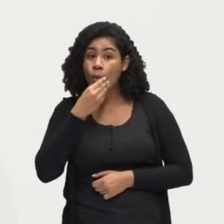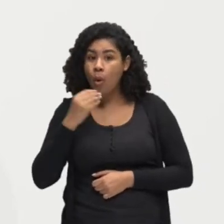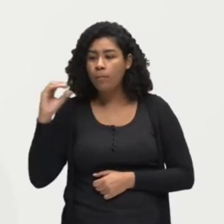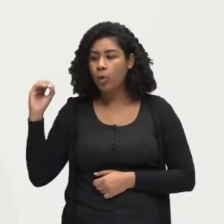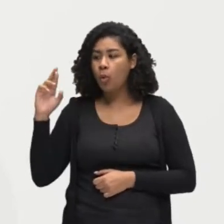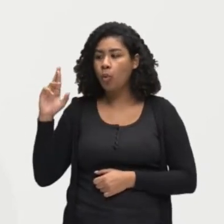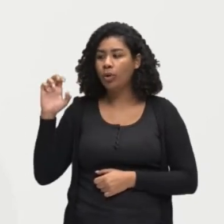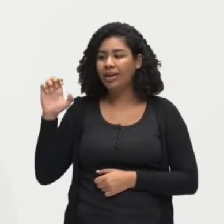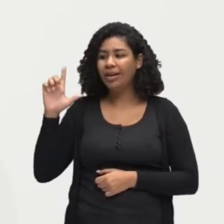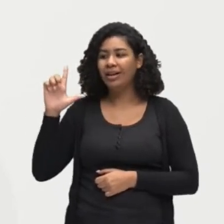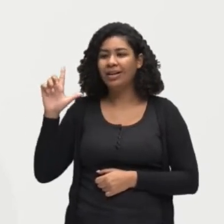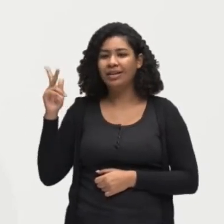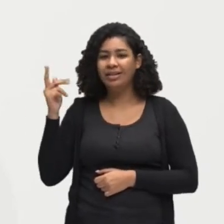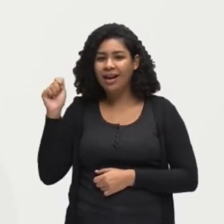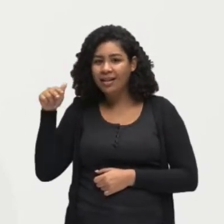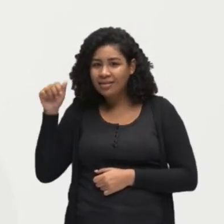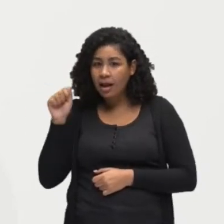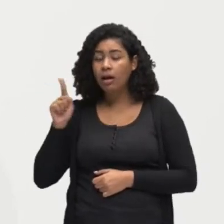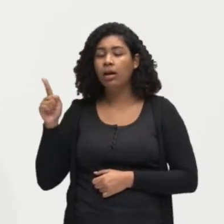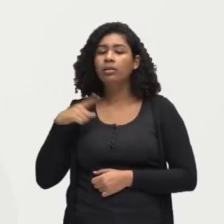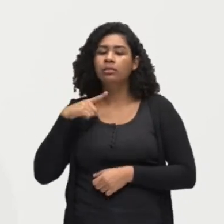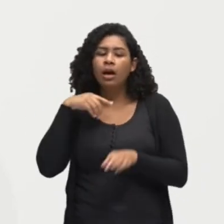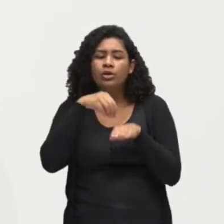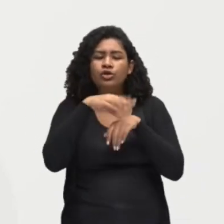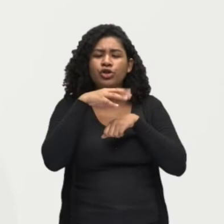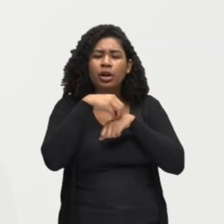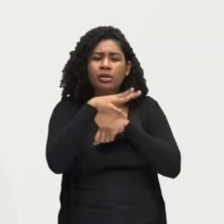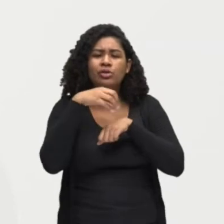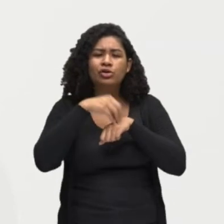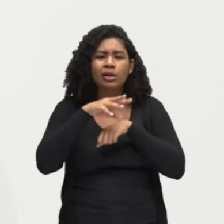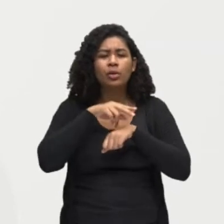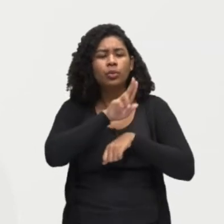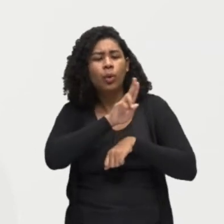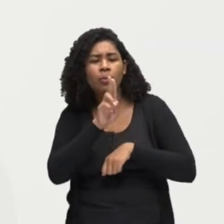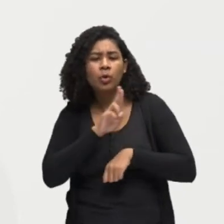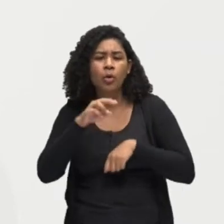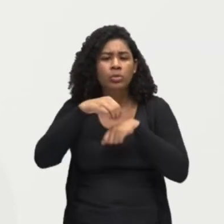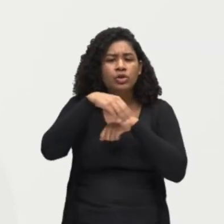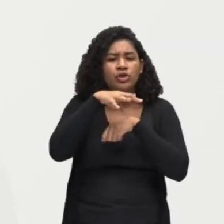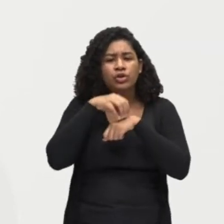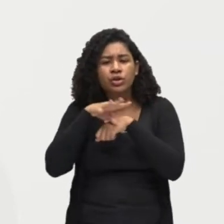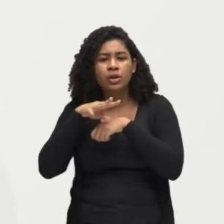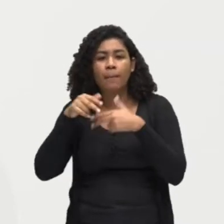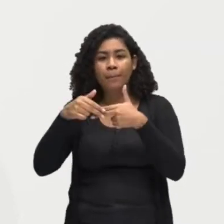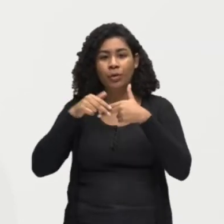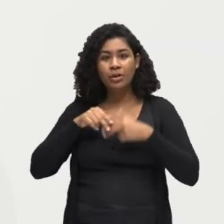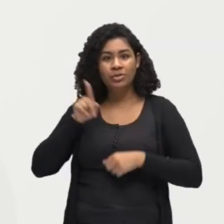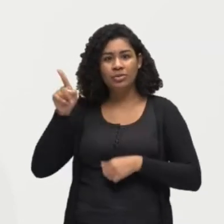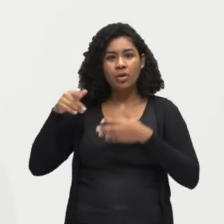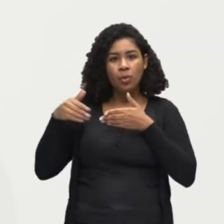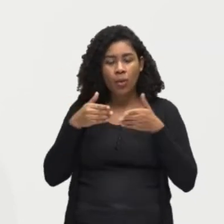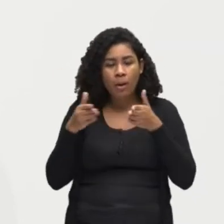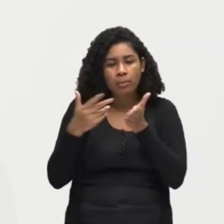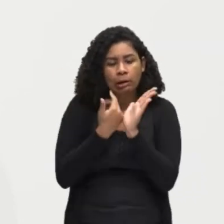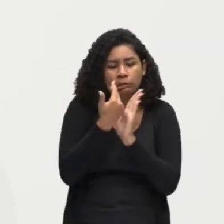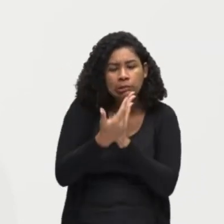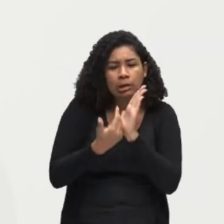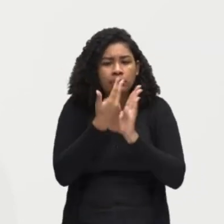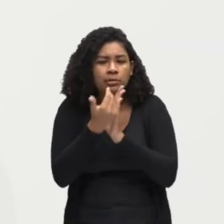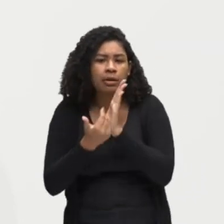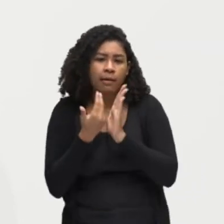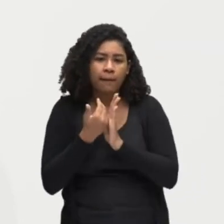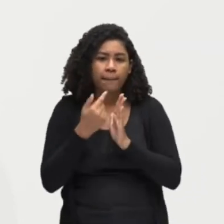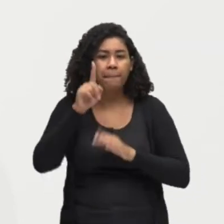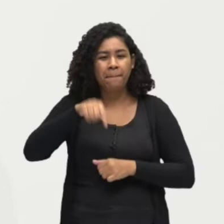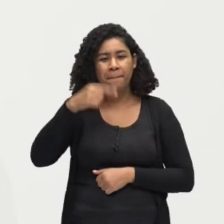relatos toda essa organização. Oceano Atlântico, isso eles iam desenhando, gente, de acordo com os trajetos que faziam. Aquela ideia que a